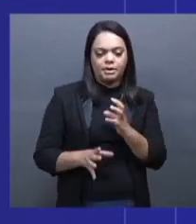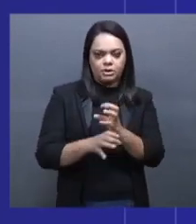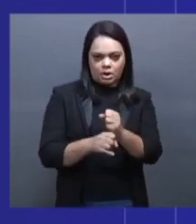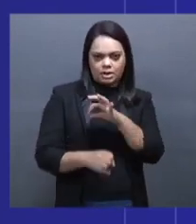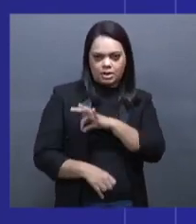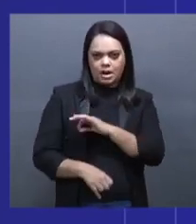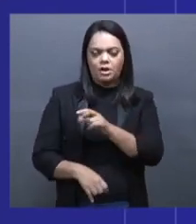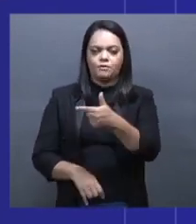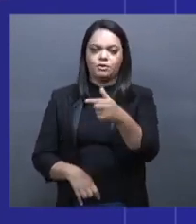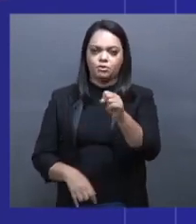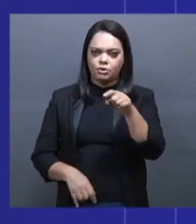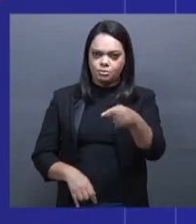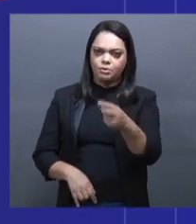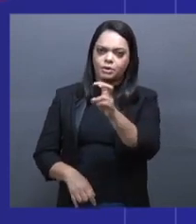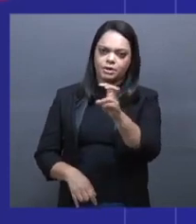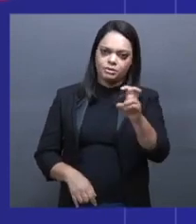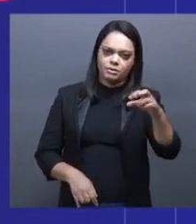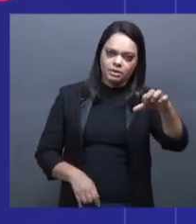R$